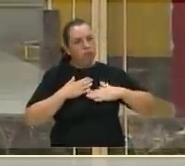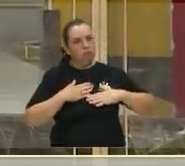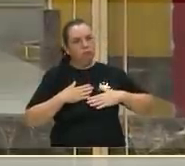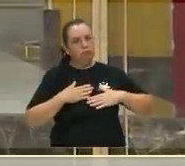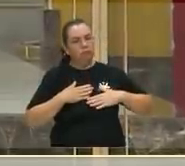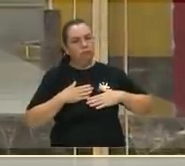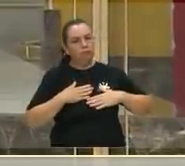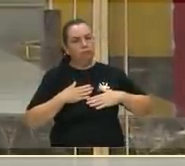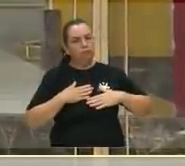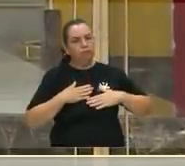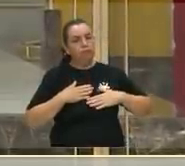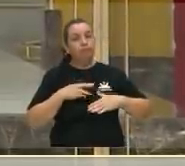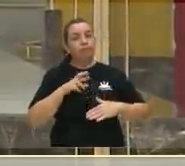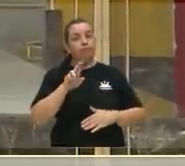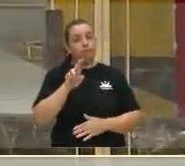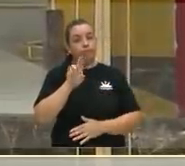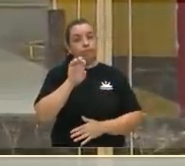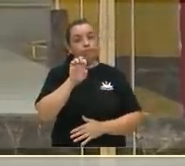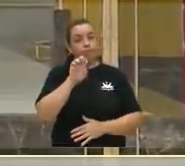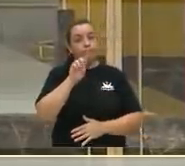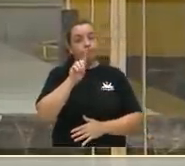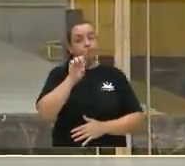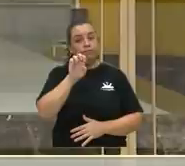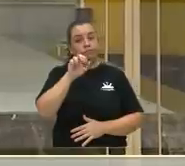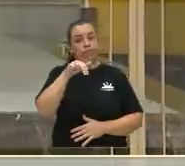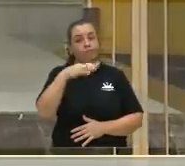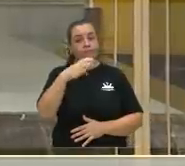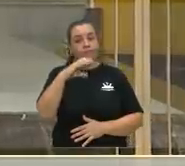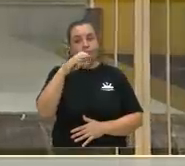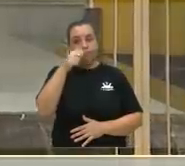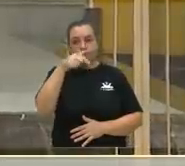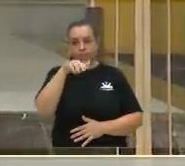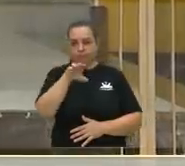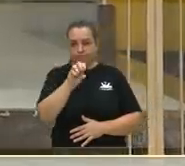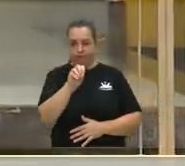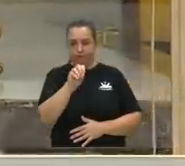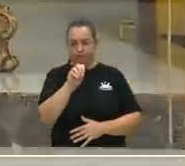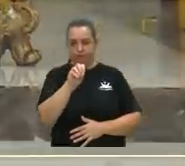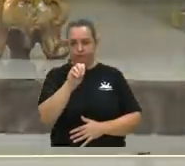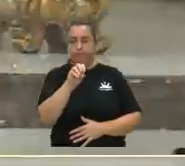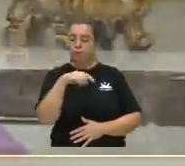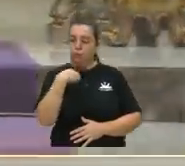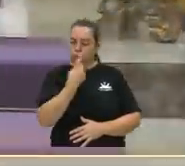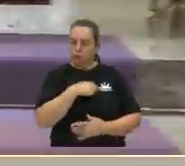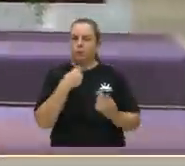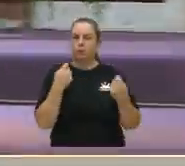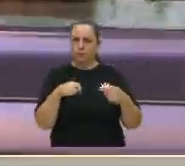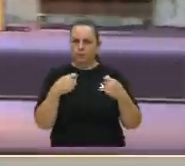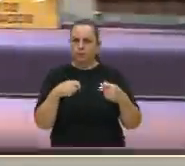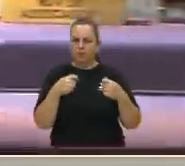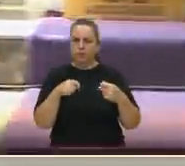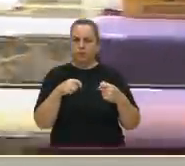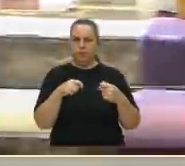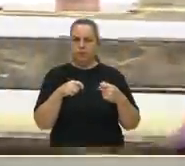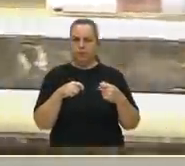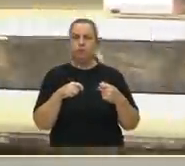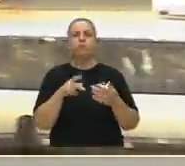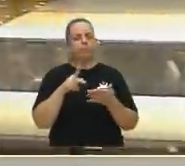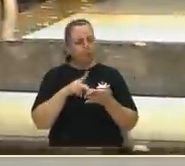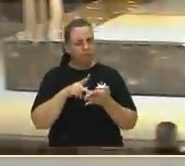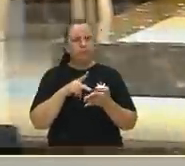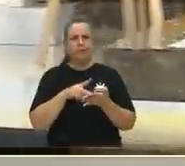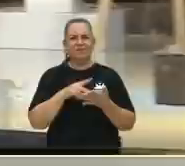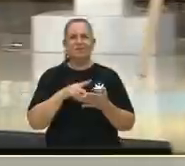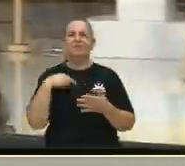redenção o cante comigo coração santo tu reinarás e nós temos aqui neste santuário